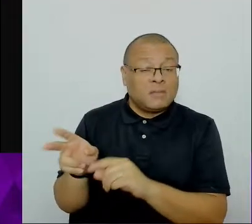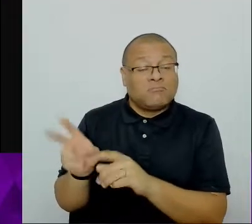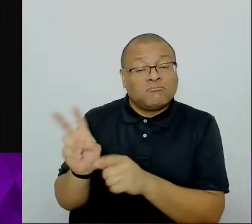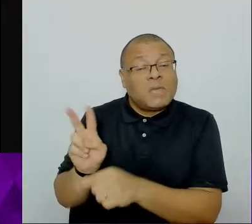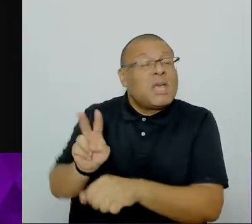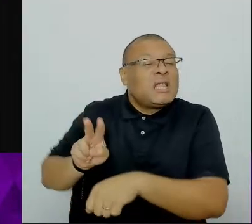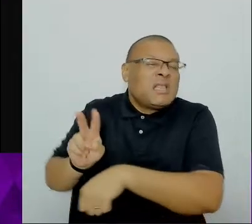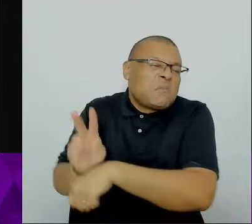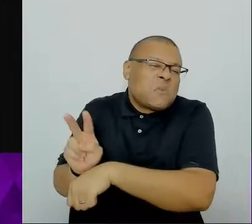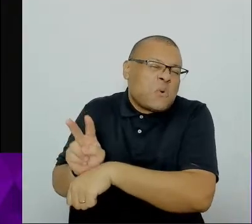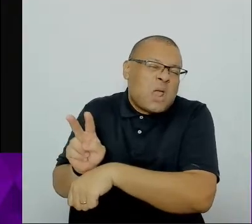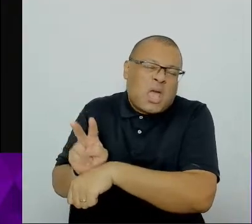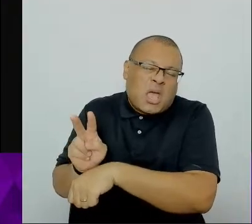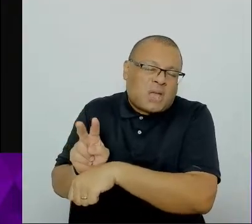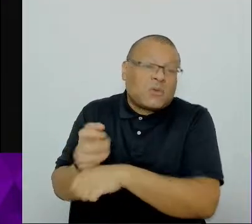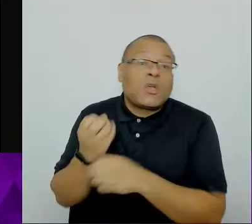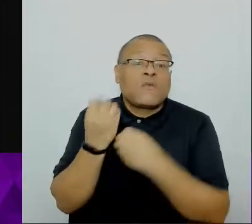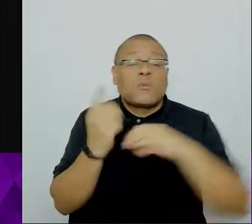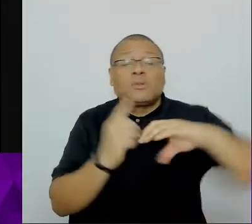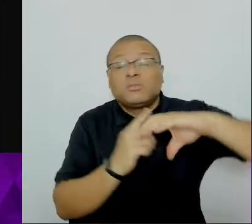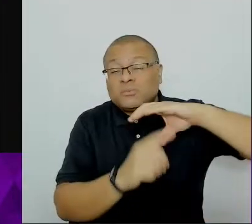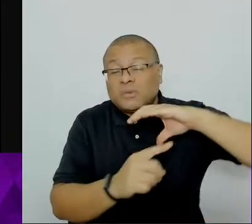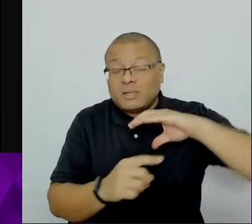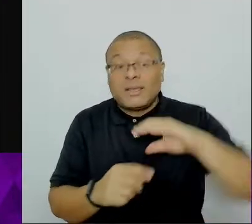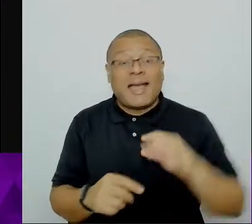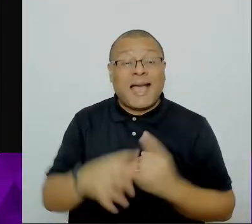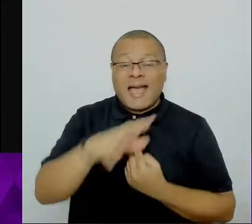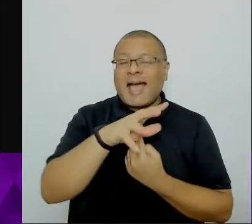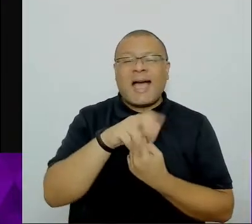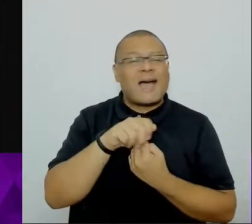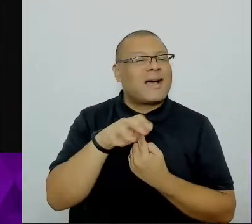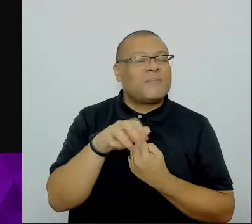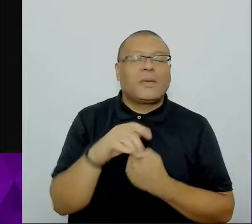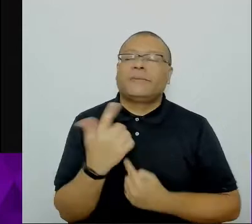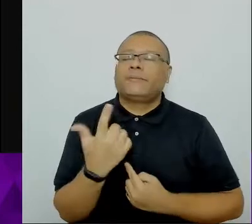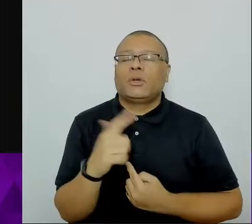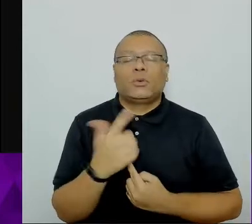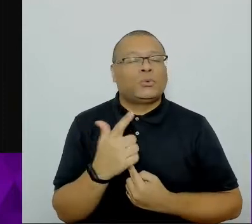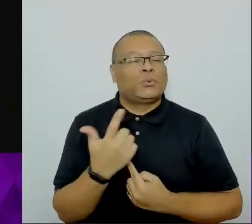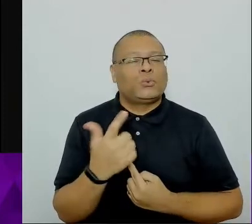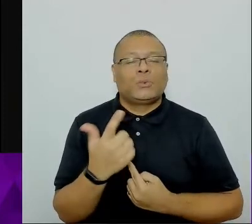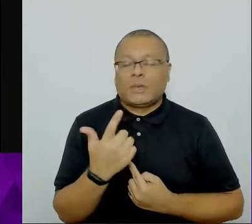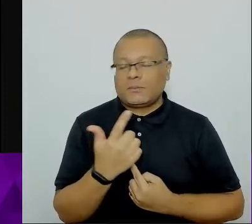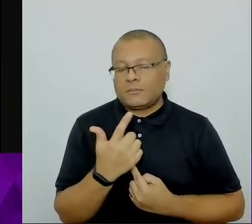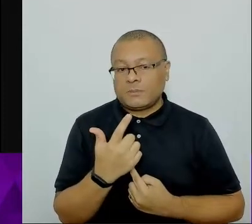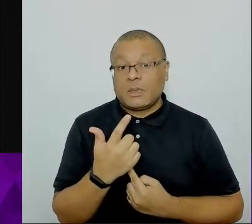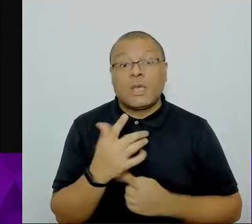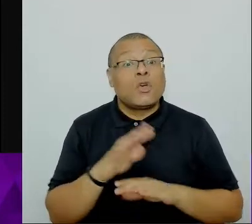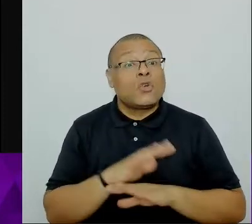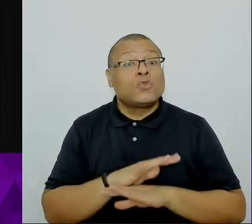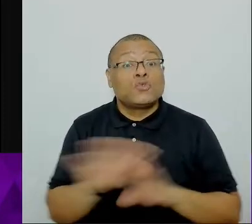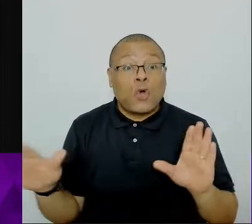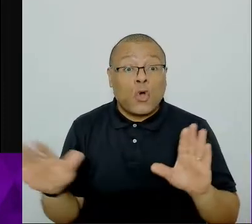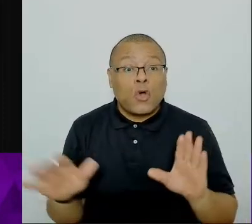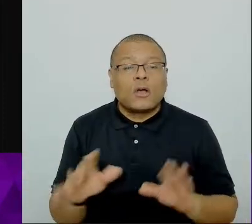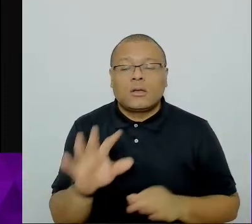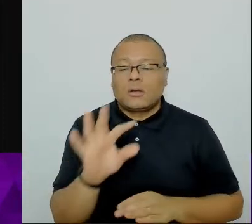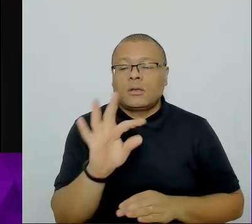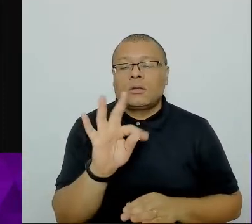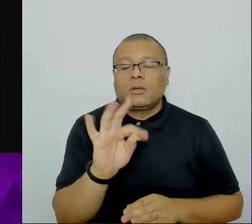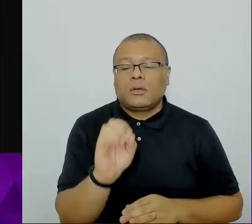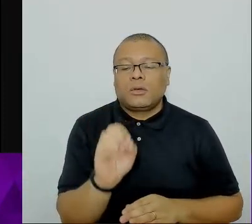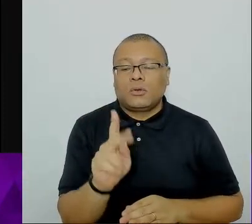as informações do usuário. Então, no API REST, a gente não deve se comunicar dessa forma. A gente se comunica através de tokens, que servem